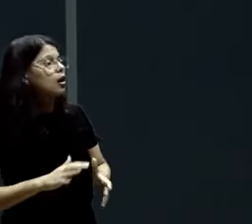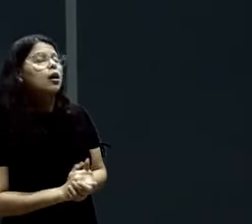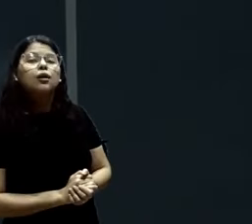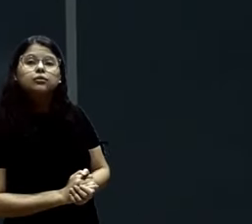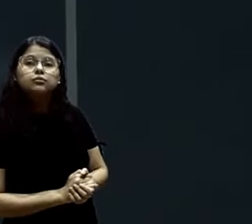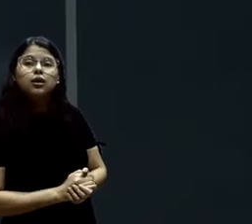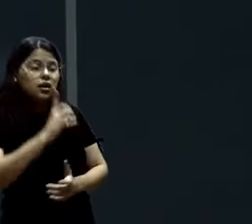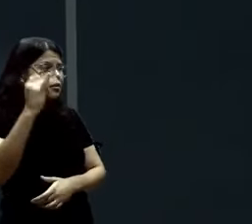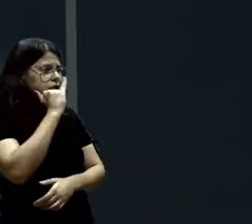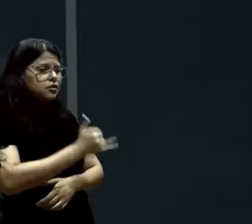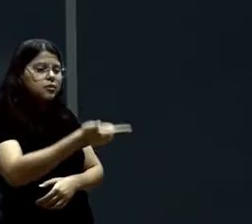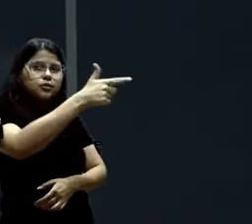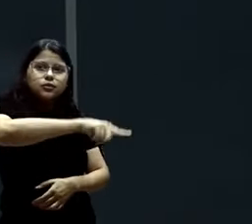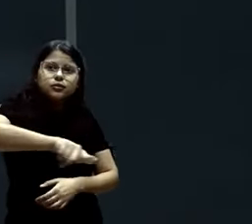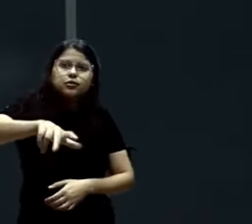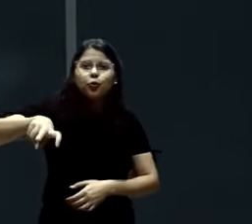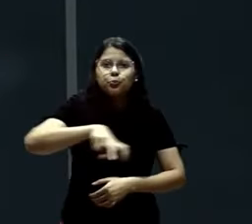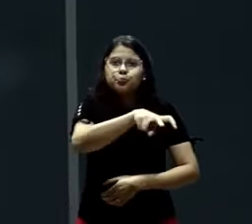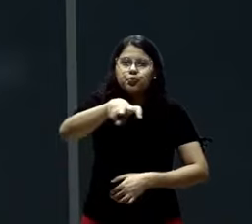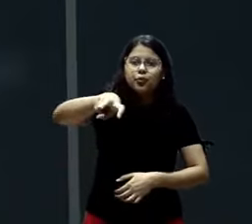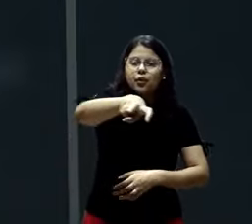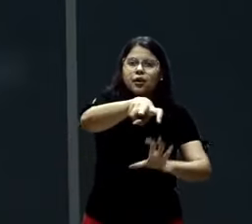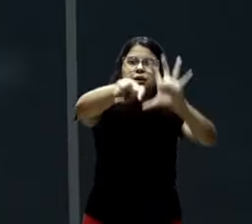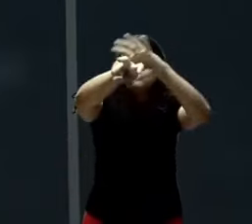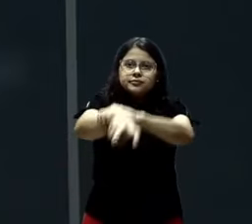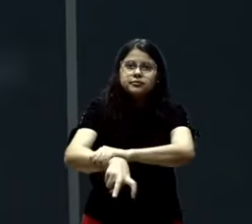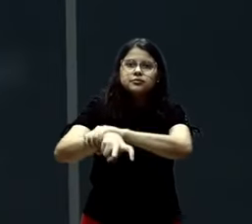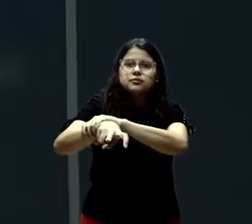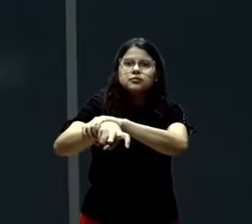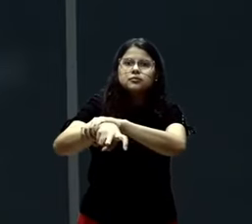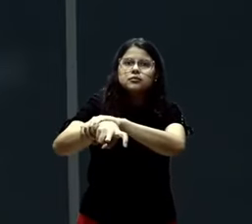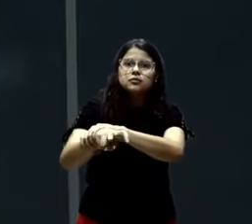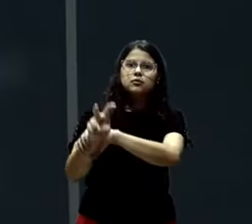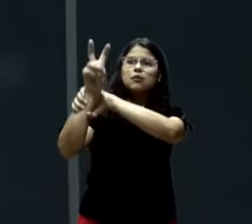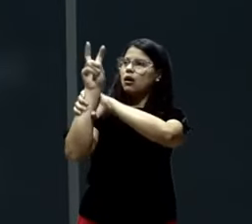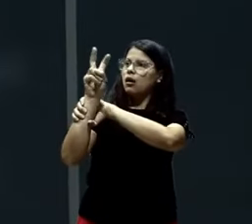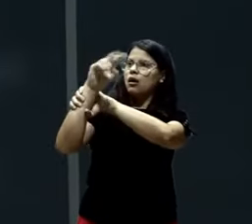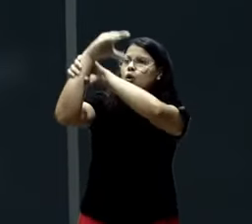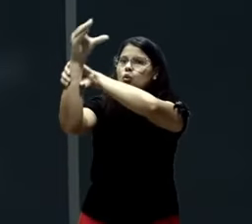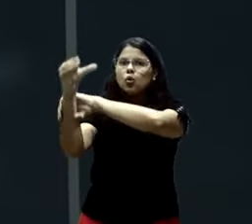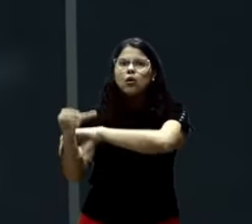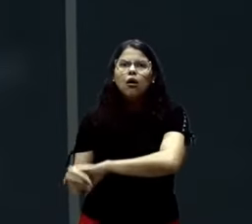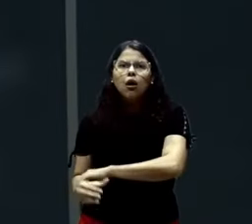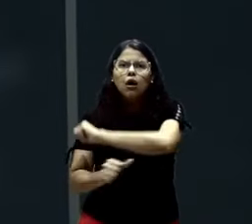Pega a serpente pela cauda. E Moisés pega a serpente pela cauda. E a serpente volta a ser o